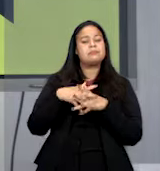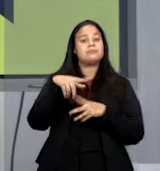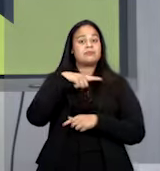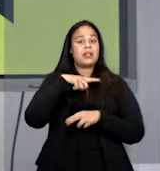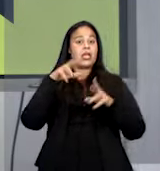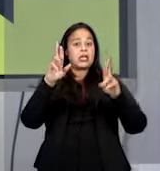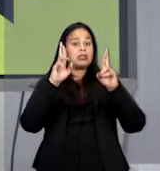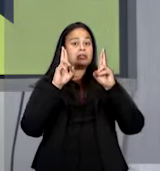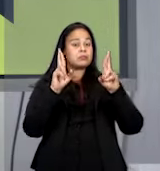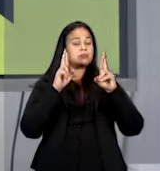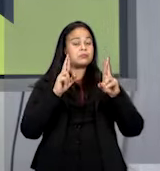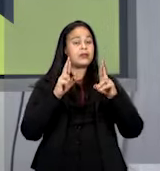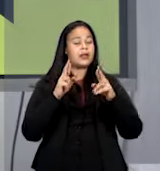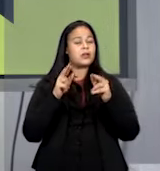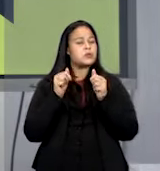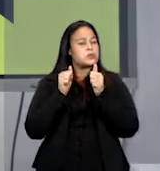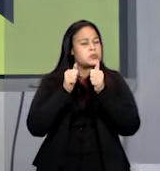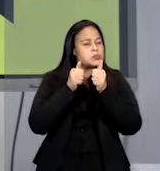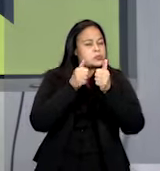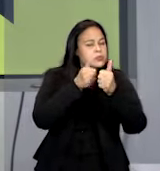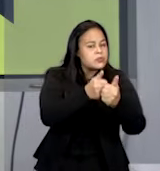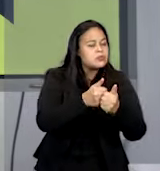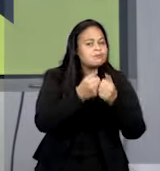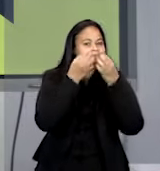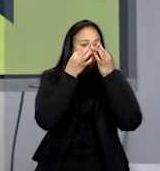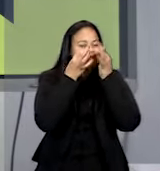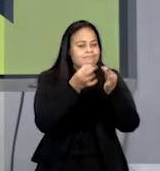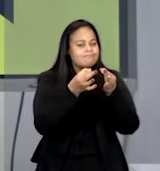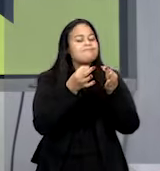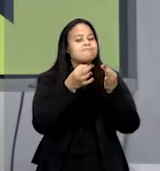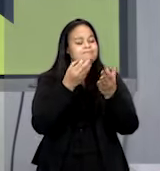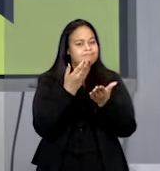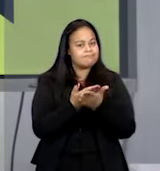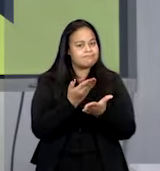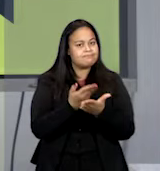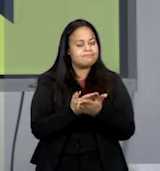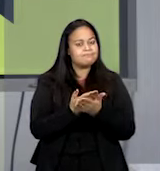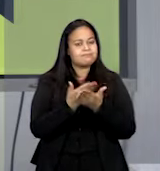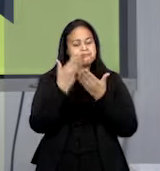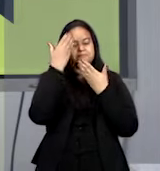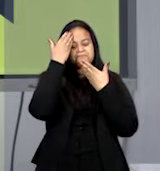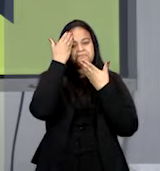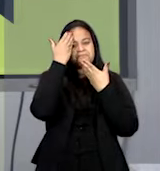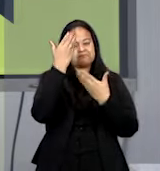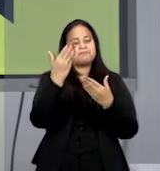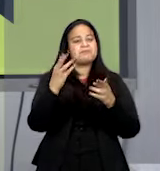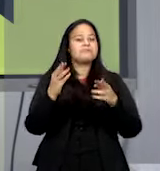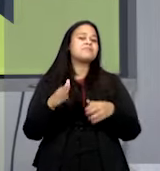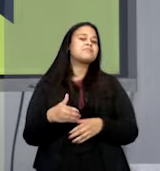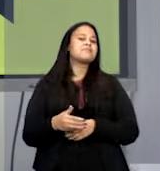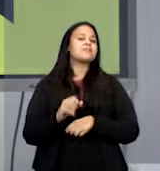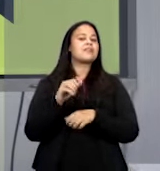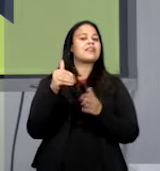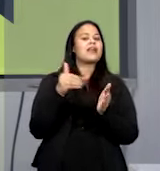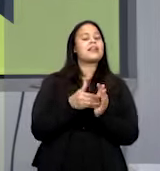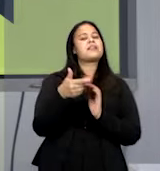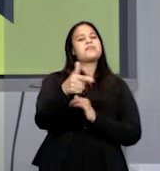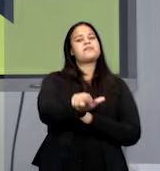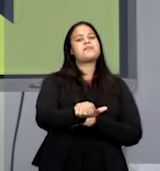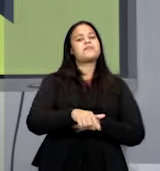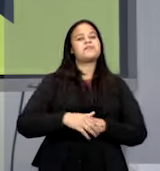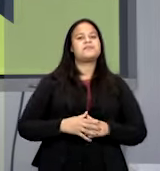que você tenha acompanhado com bastante atenção nessa aula. Muito obrigada e eu te espero na próxima aula.